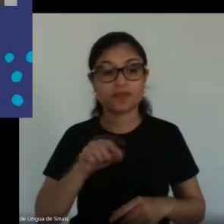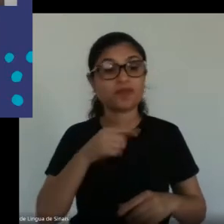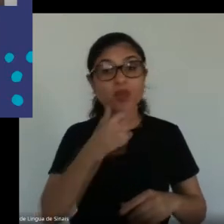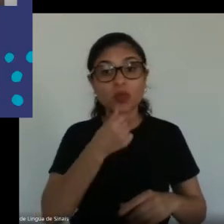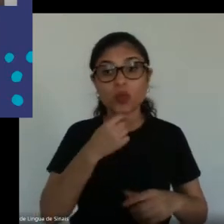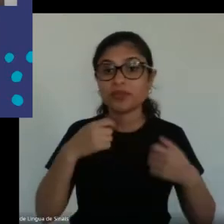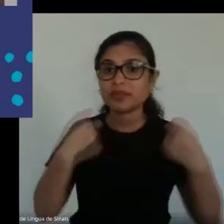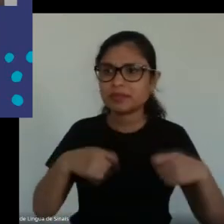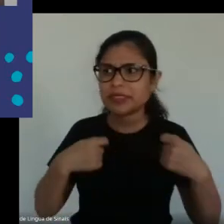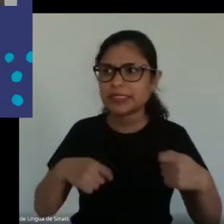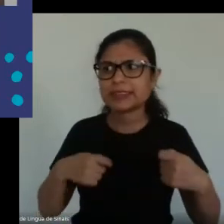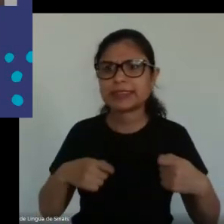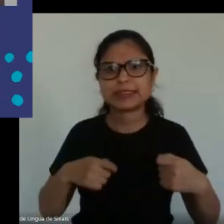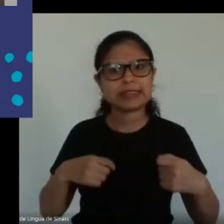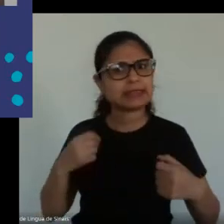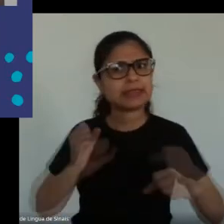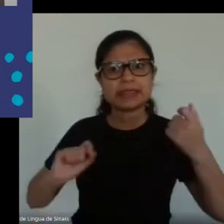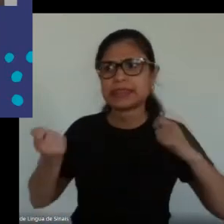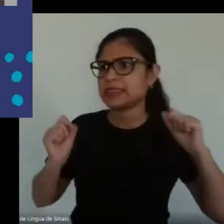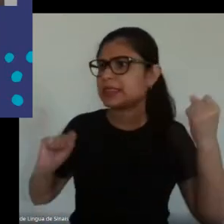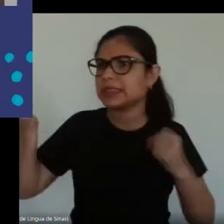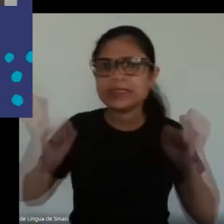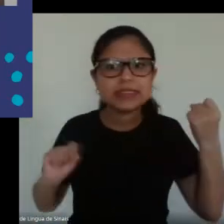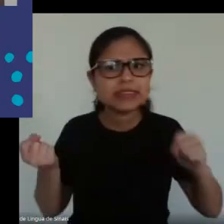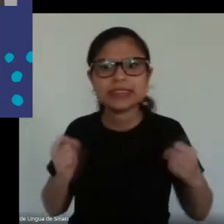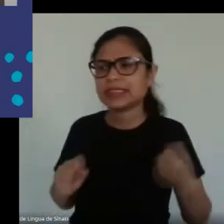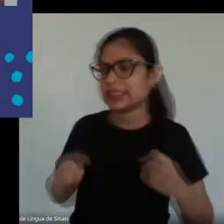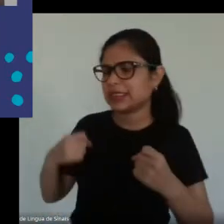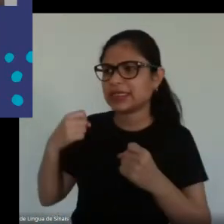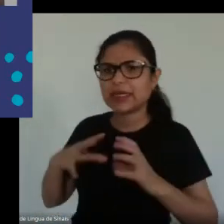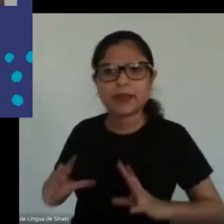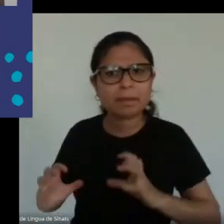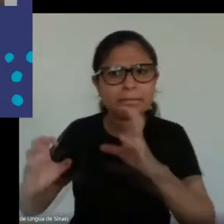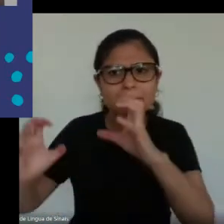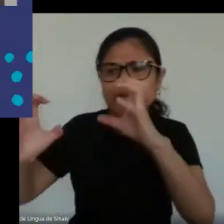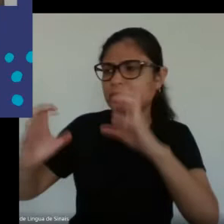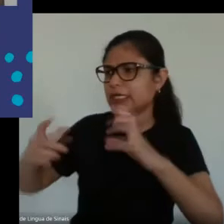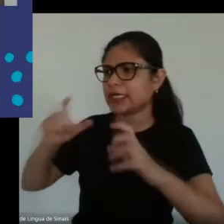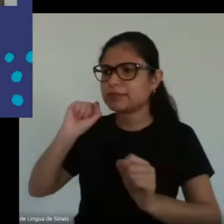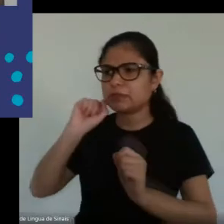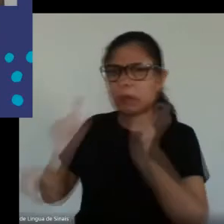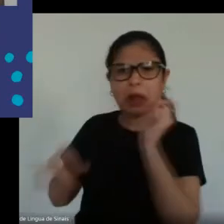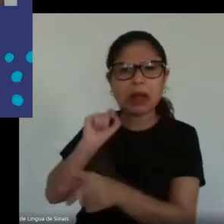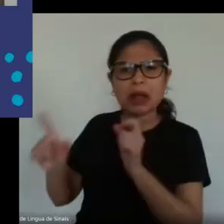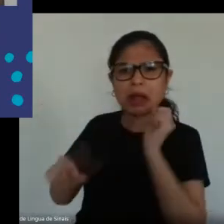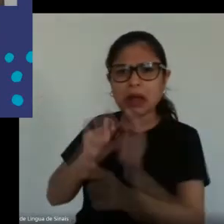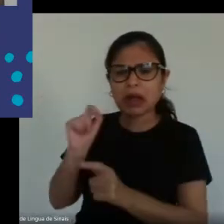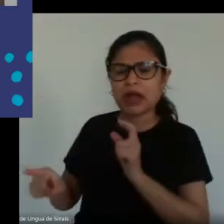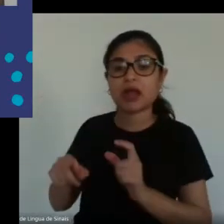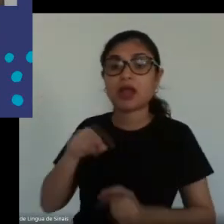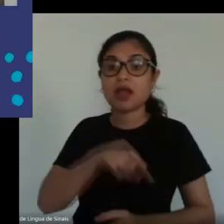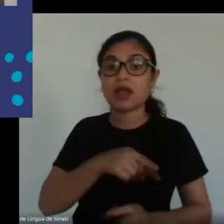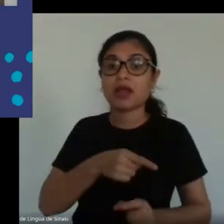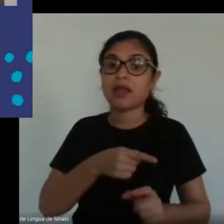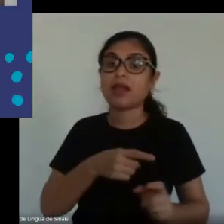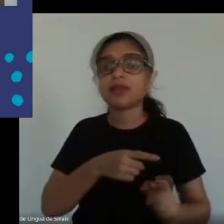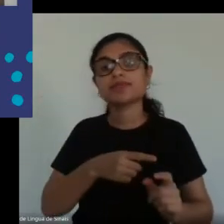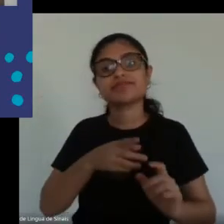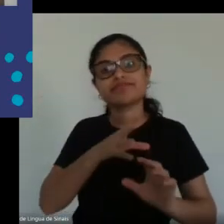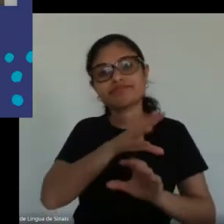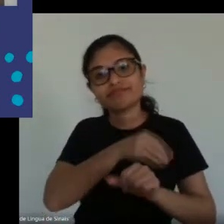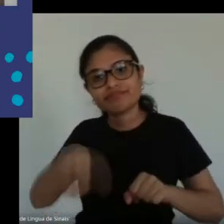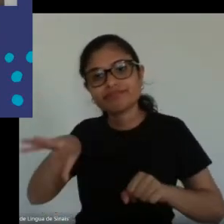agressividade, esse ser impulsivo, esse ser que bate, que briga, que xinga. Ele é um reprodutor da